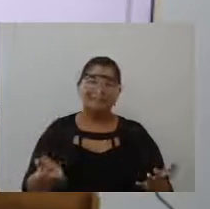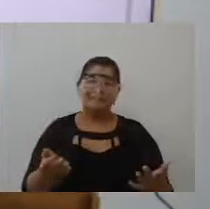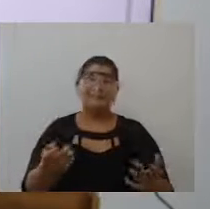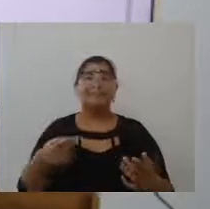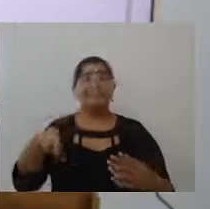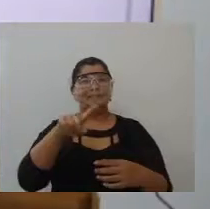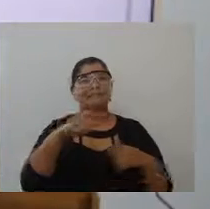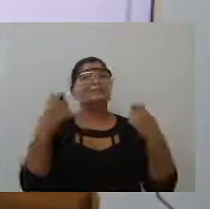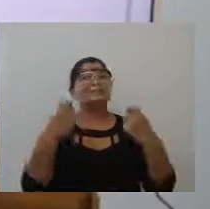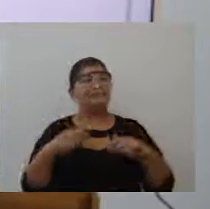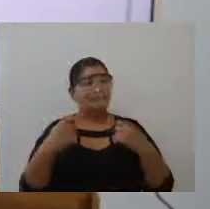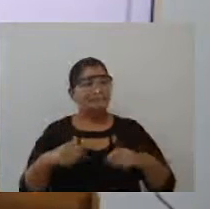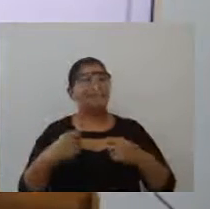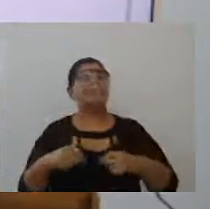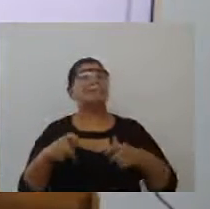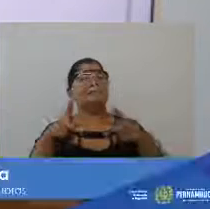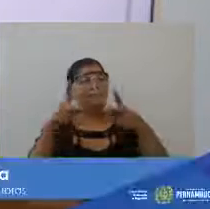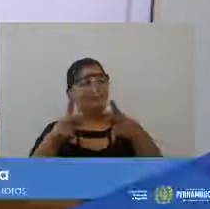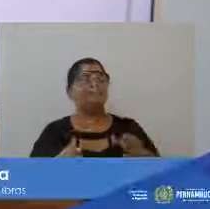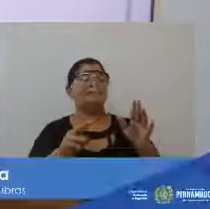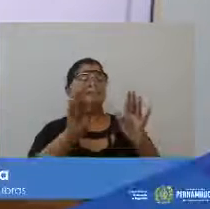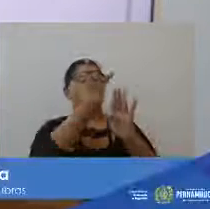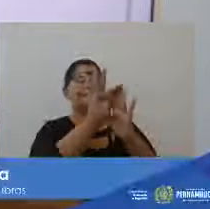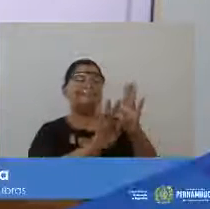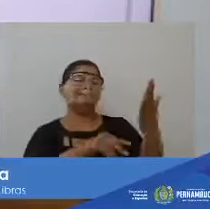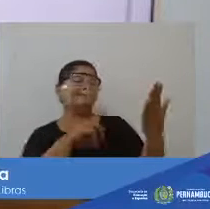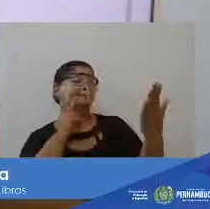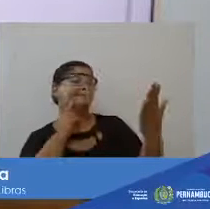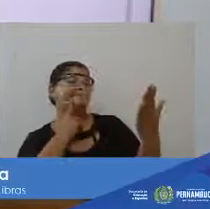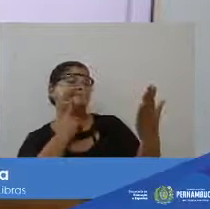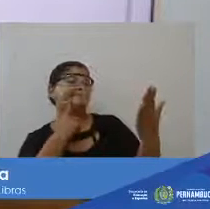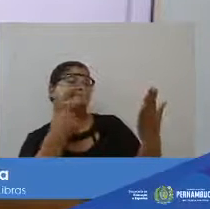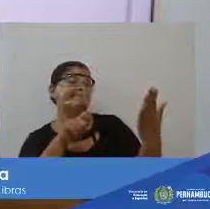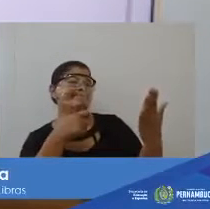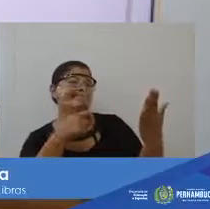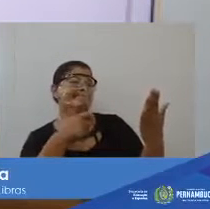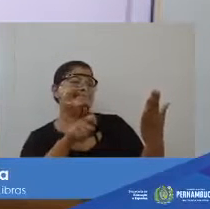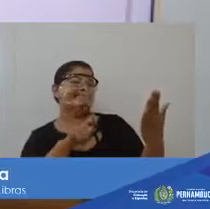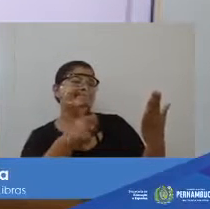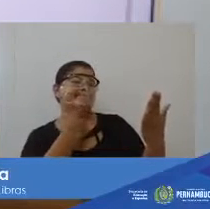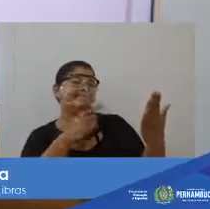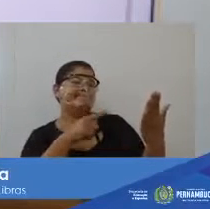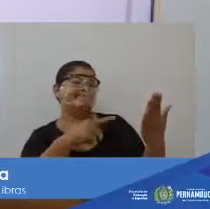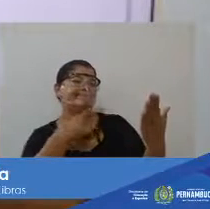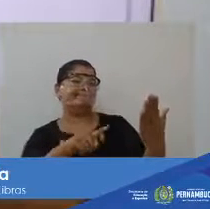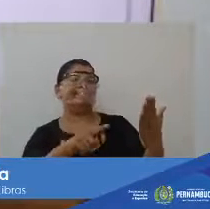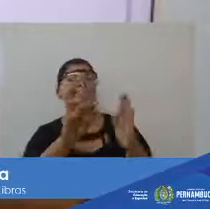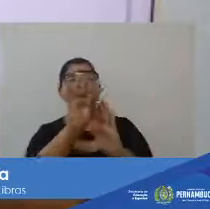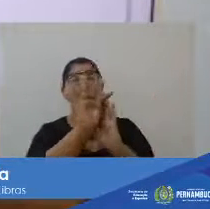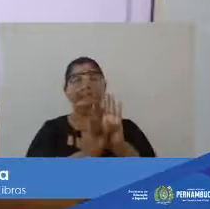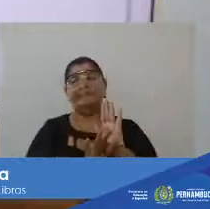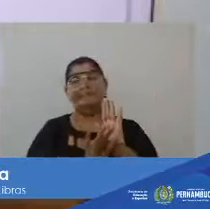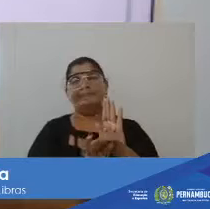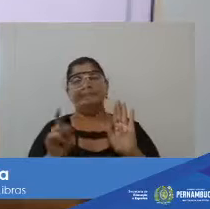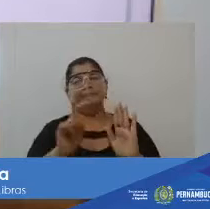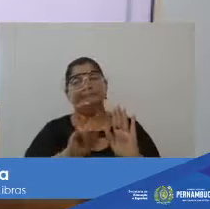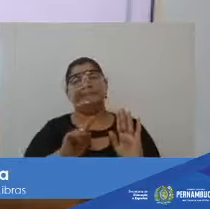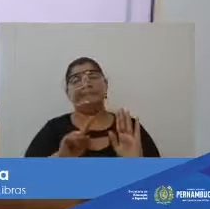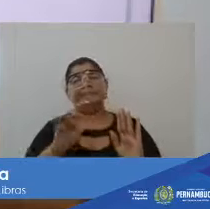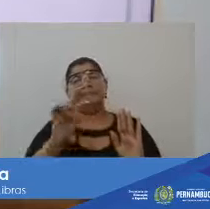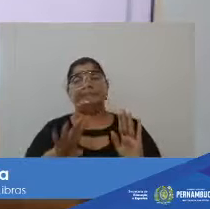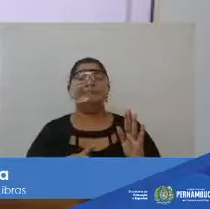tem que ter a capacidade de fazer com o texto. Você tem que se colocar como um crítico. Não é mais apenas